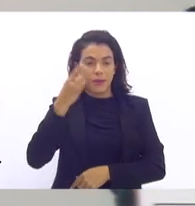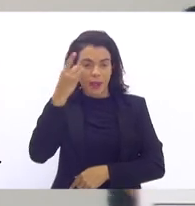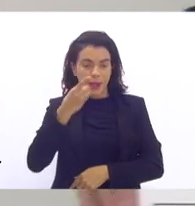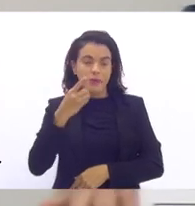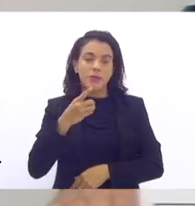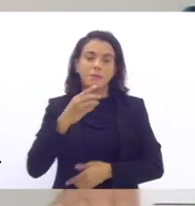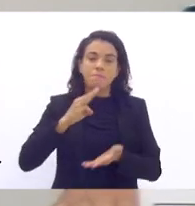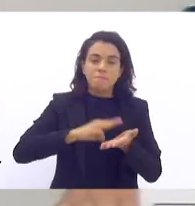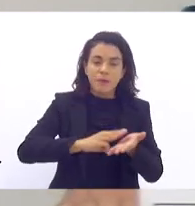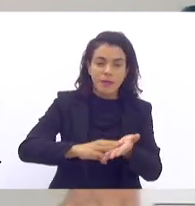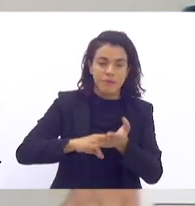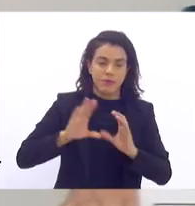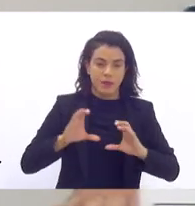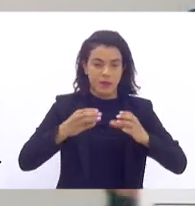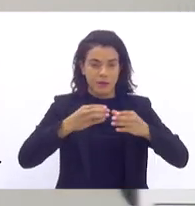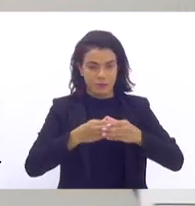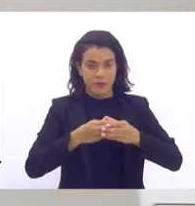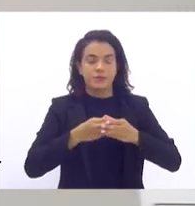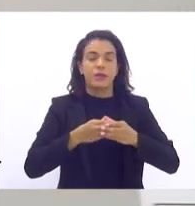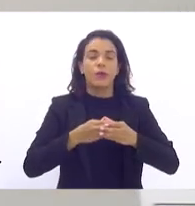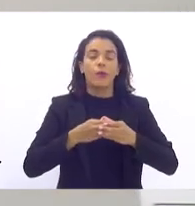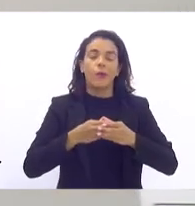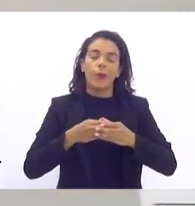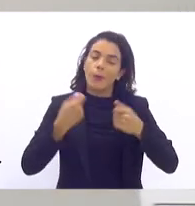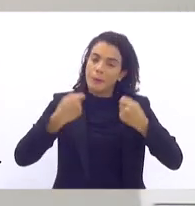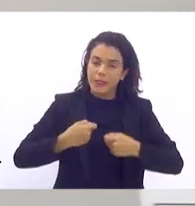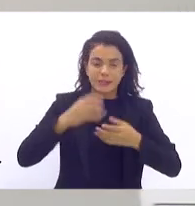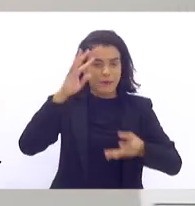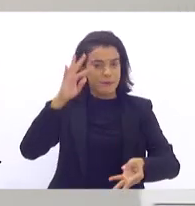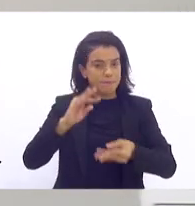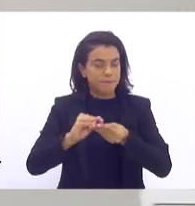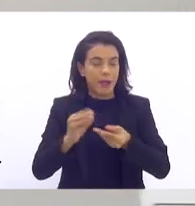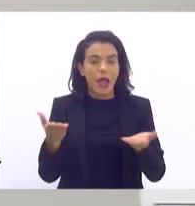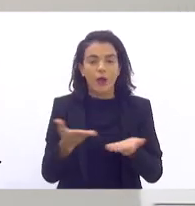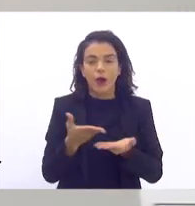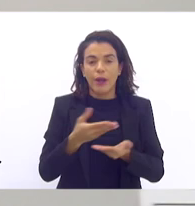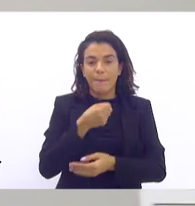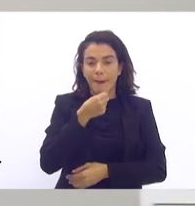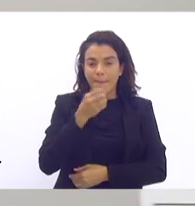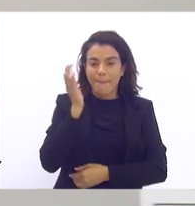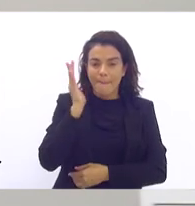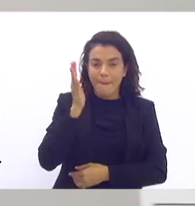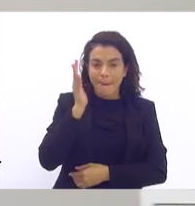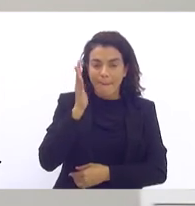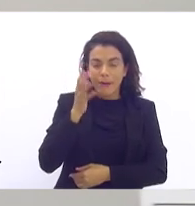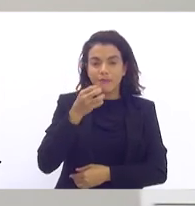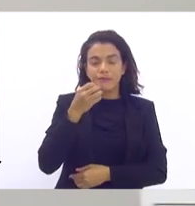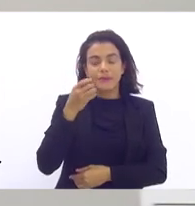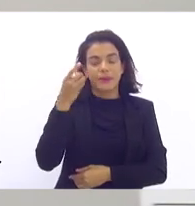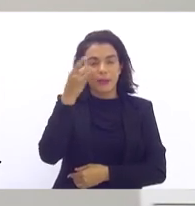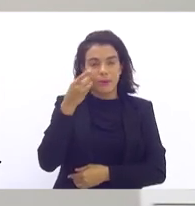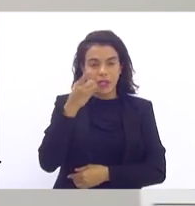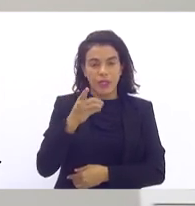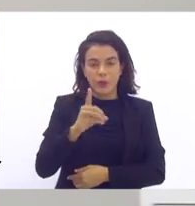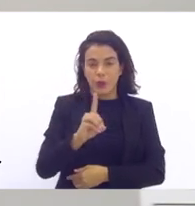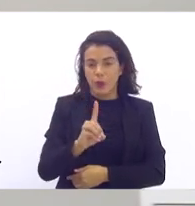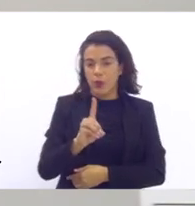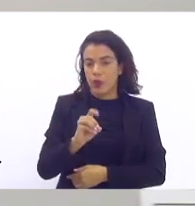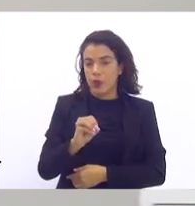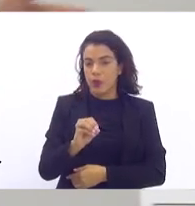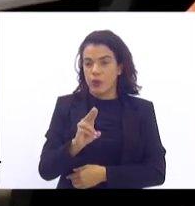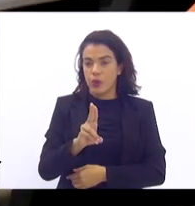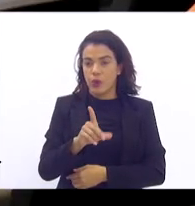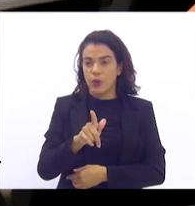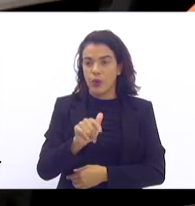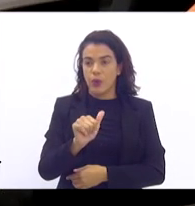alertas de forma sintética e eu queria Então passar a palavra para o deputado Douglas fazer a sua